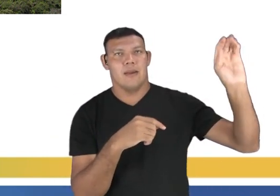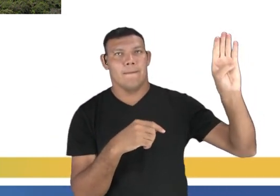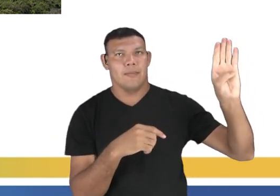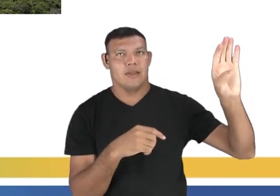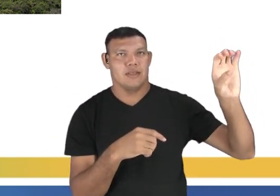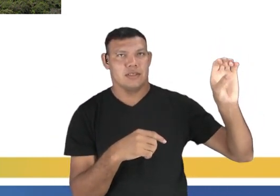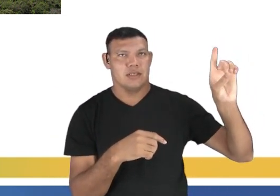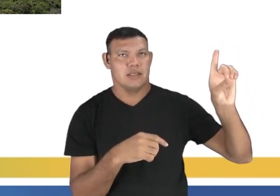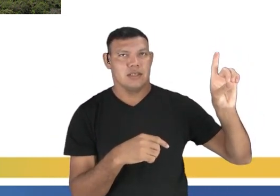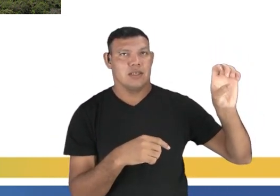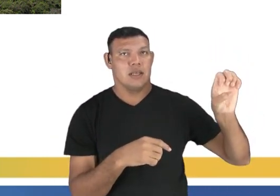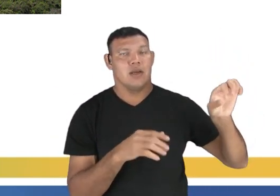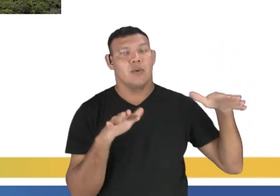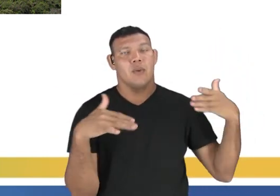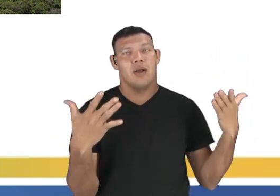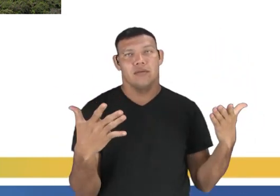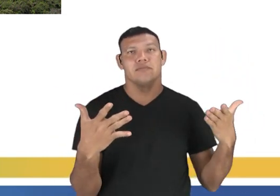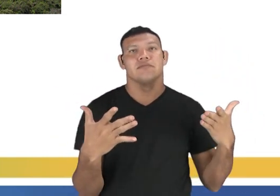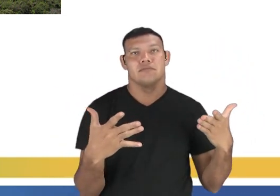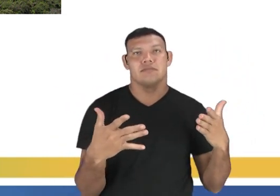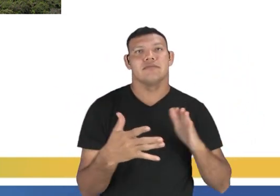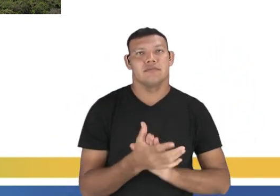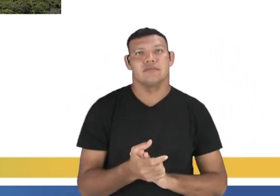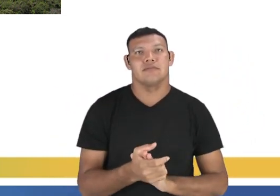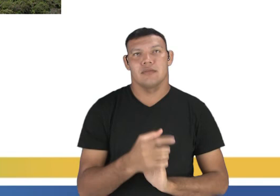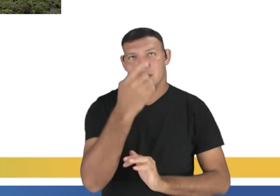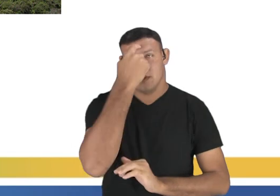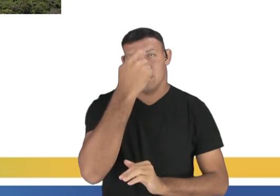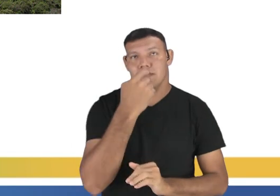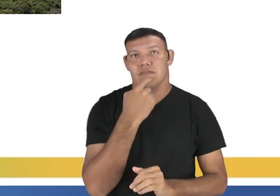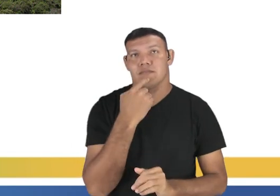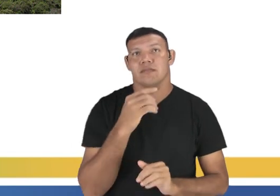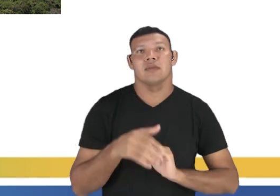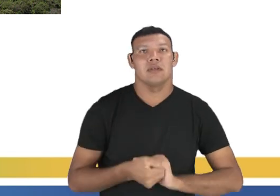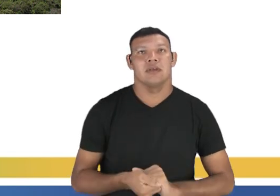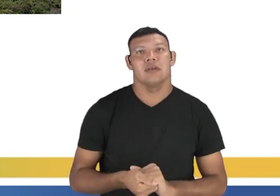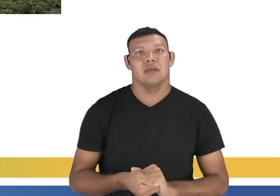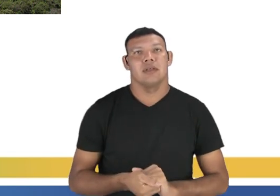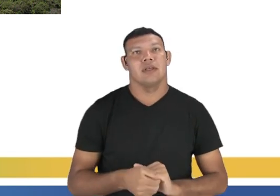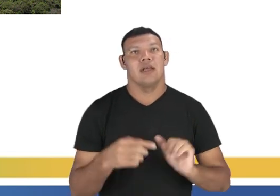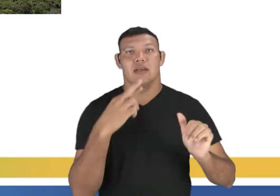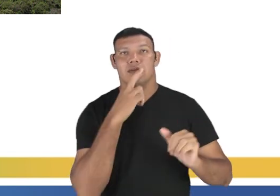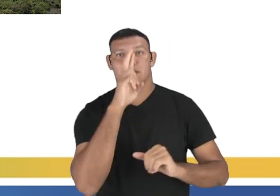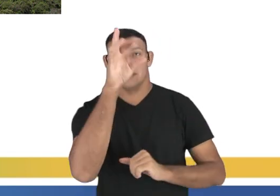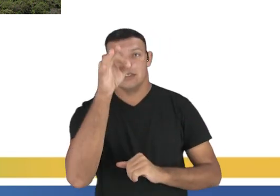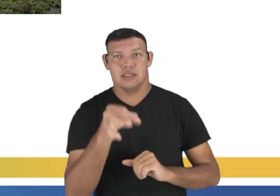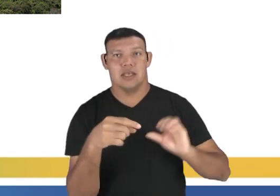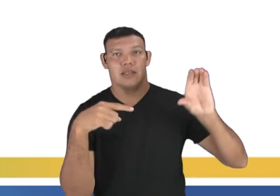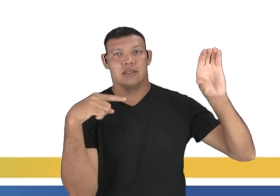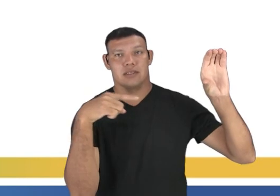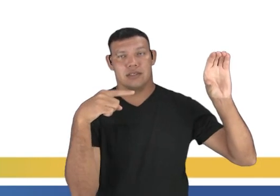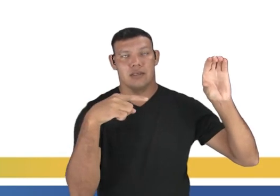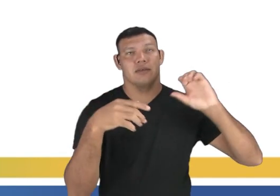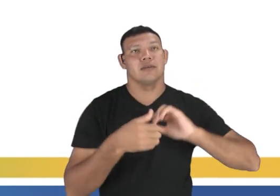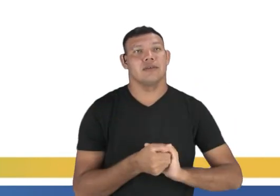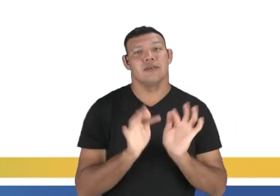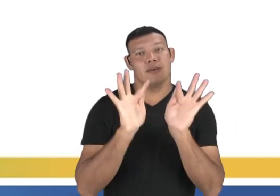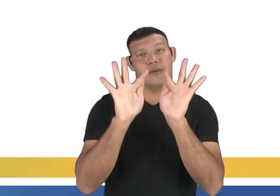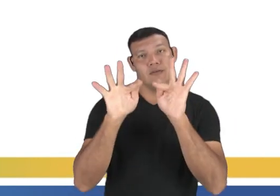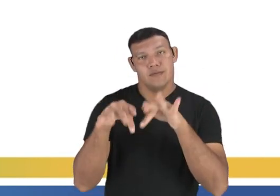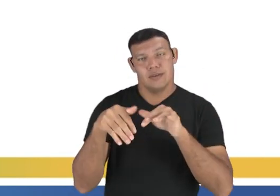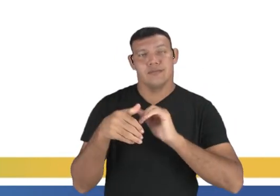descendo naquelas cordas ali seria tirolesa, que é um esporte radical de aventura. Para